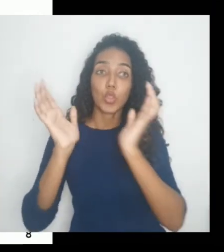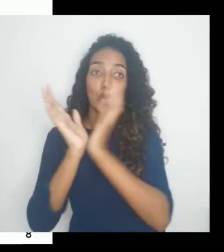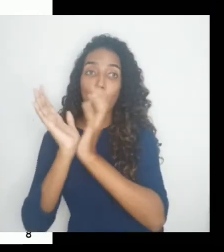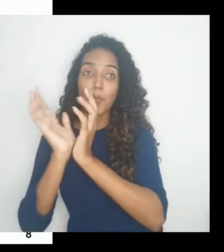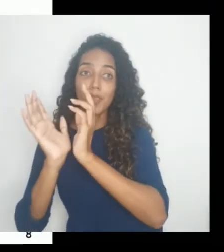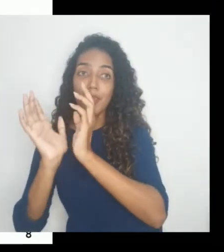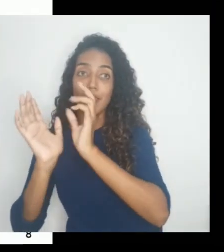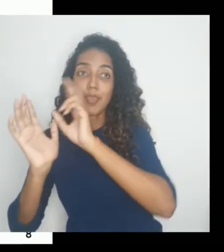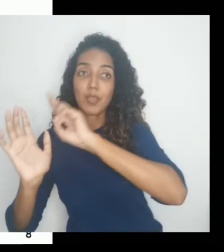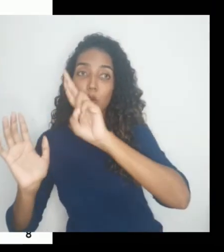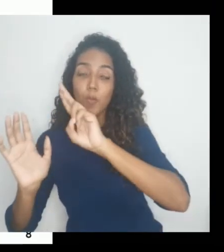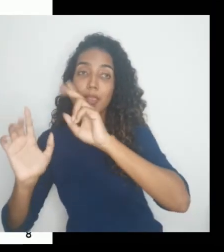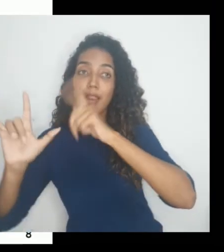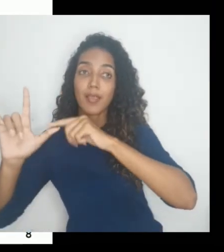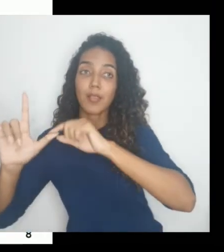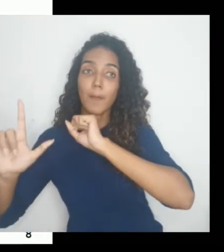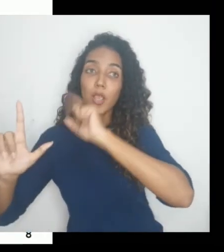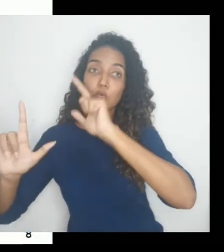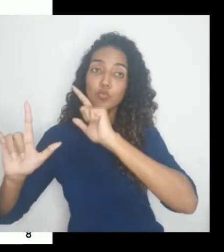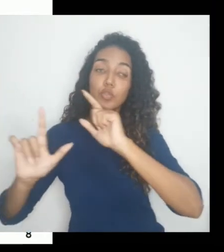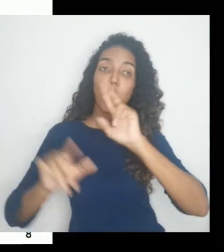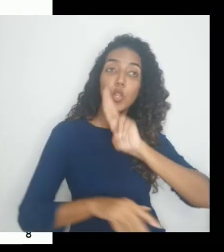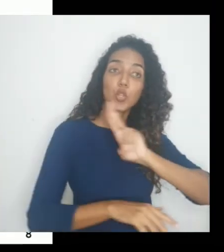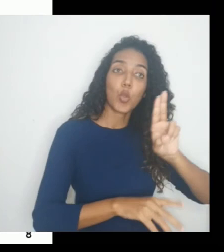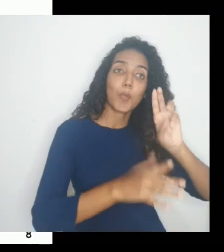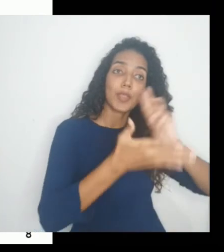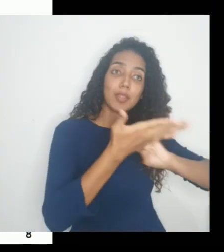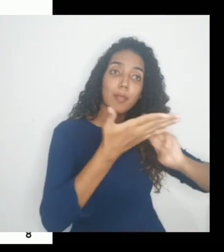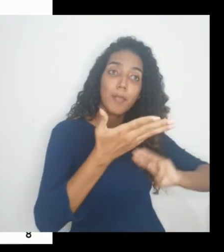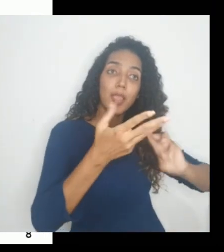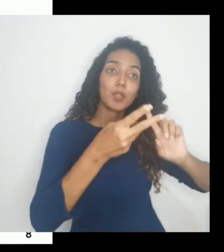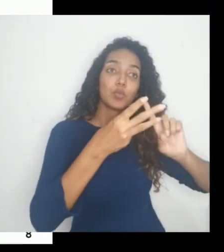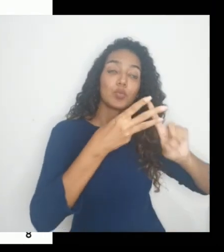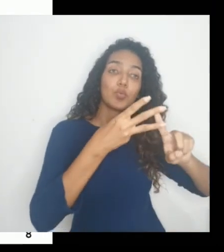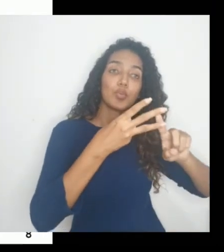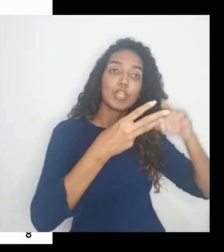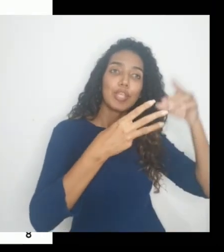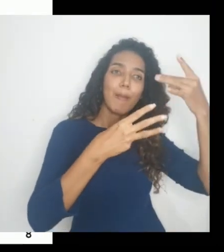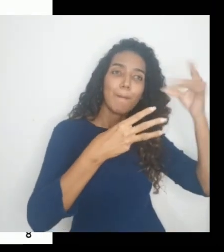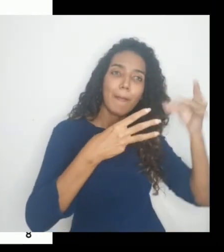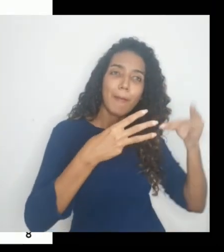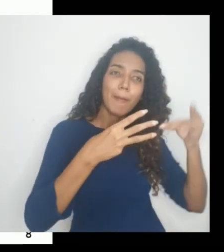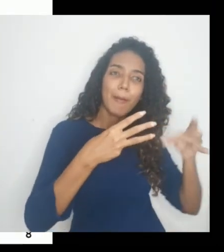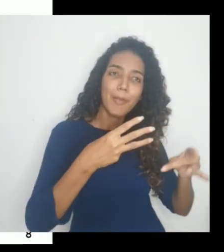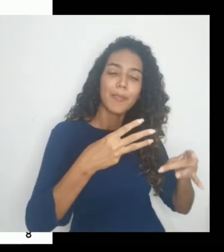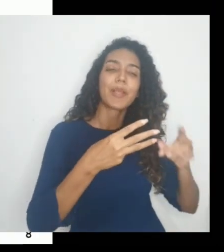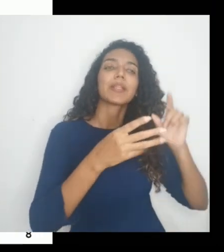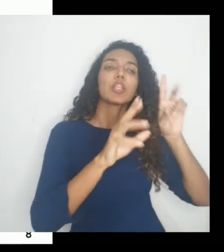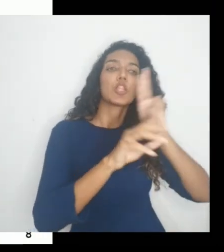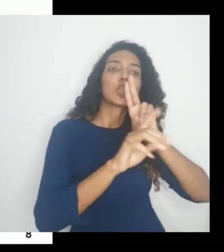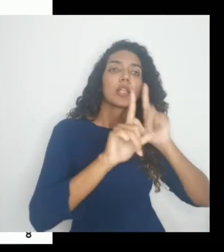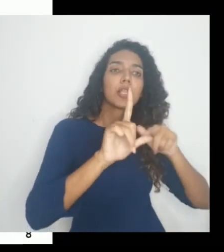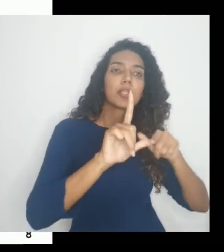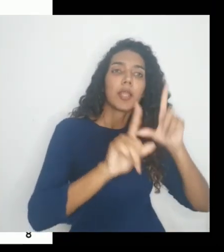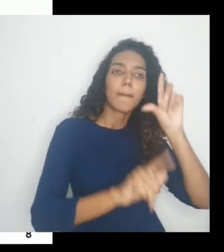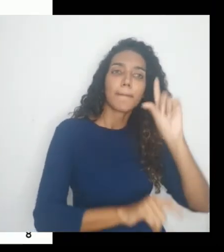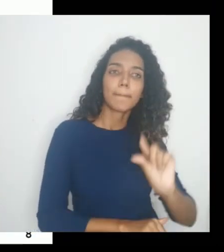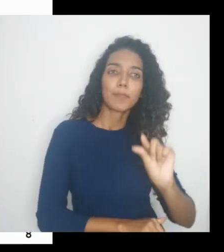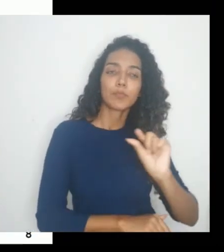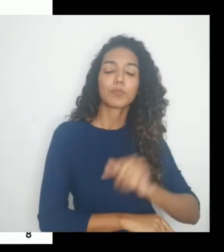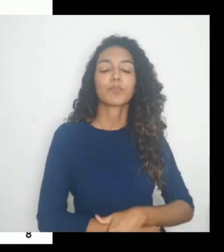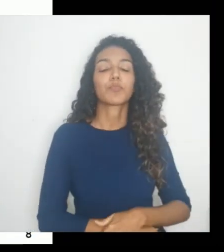Nome de método e atributo, letra minúscula, certo? Os nomes, de forma geral, devem seguir o